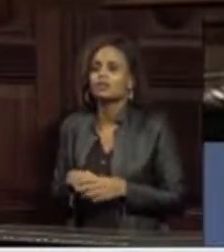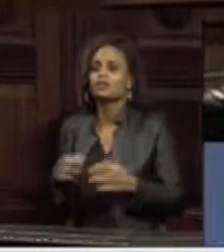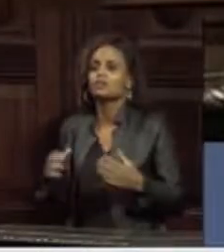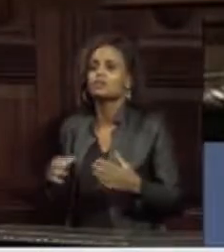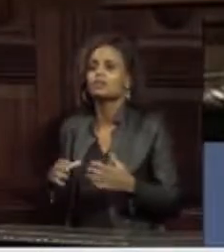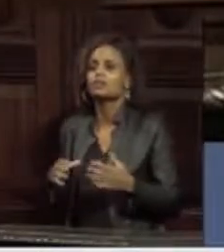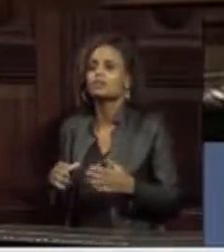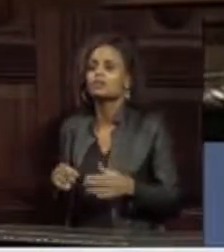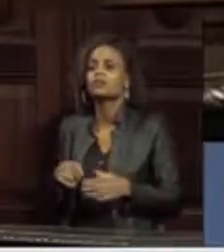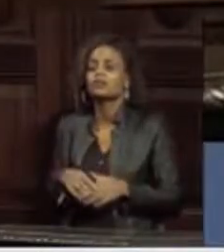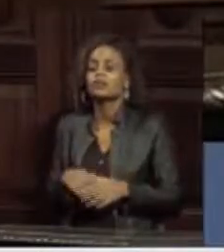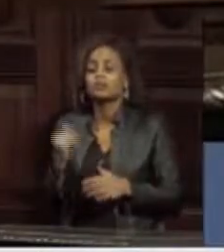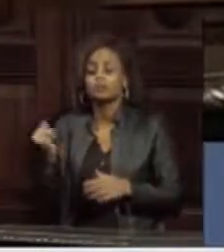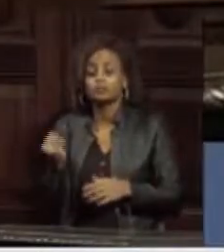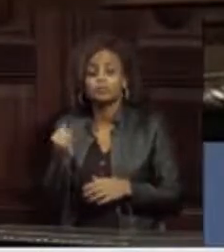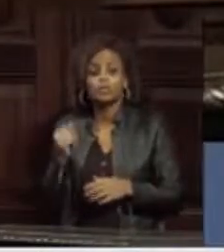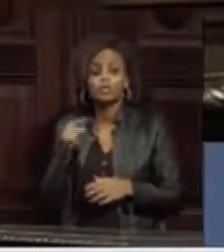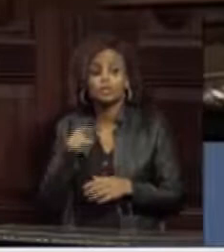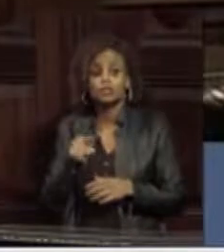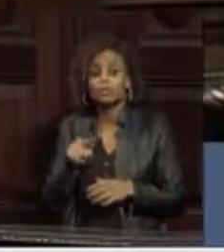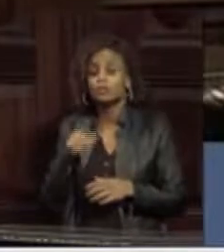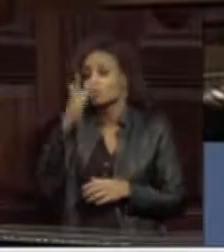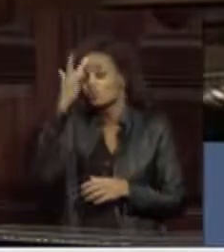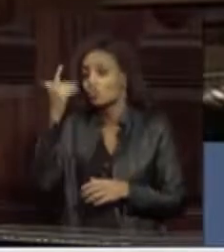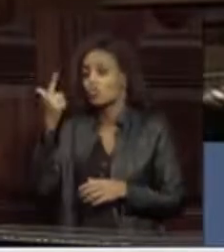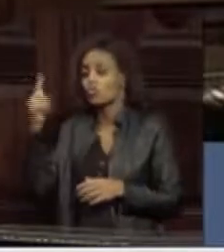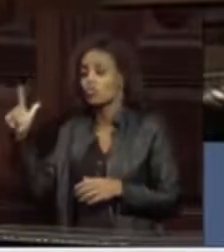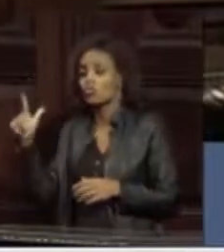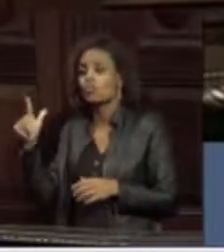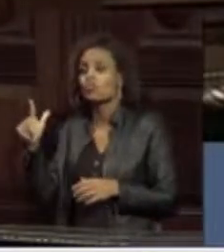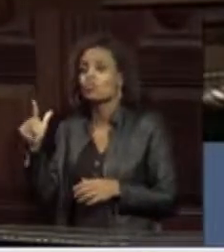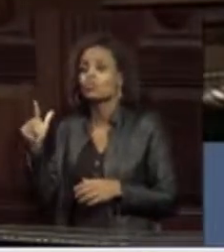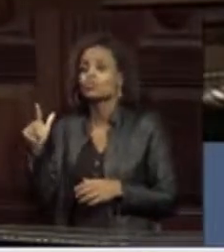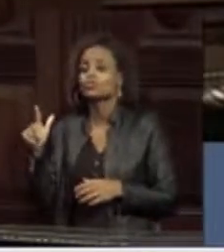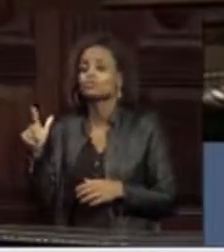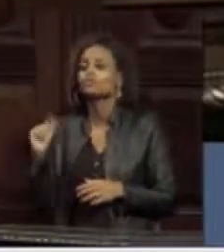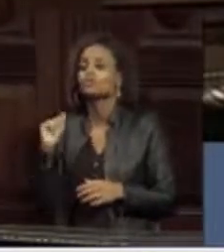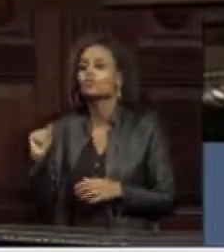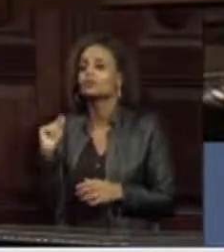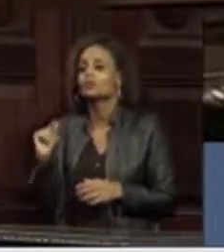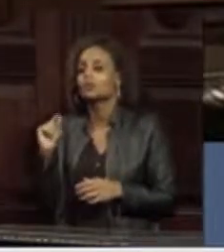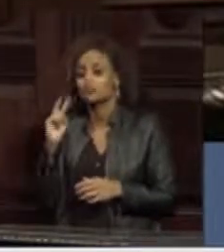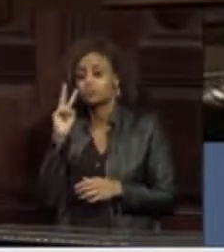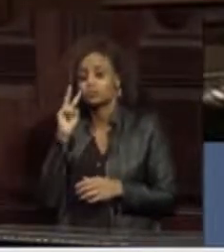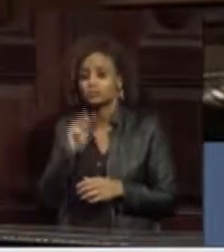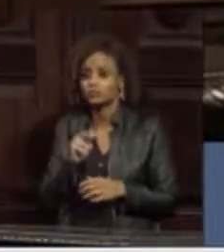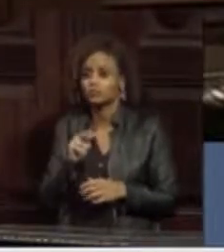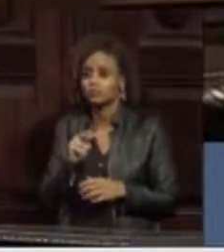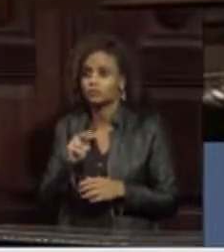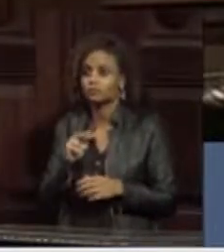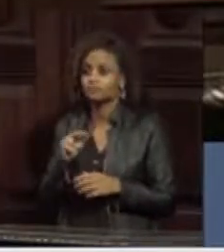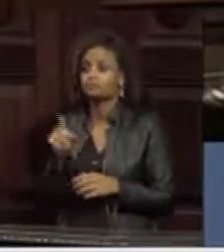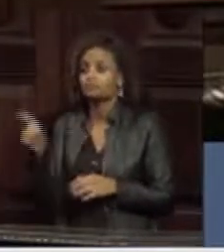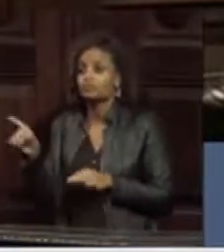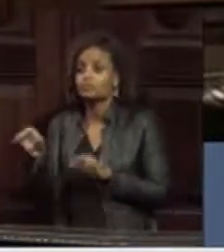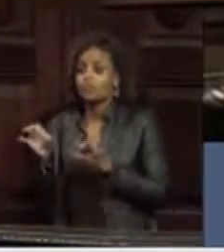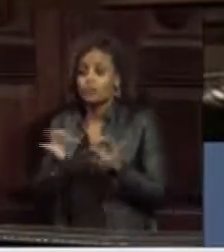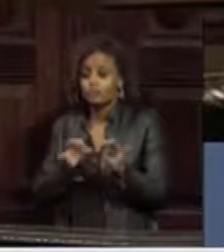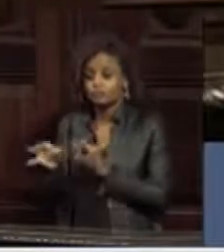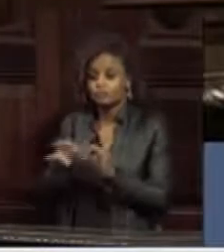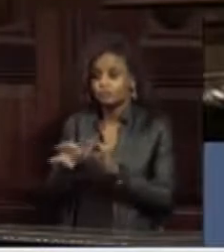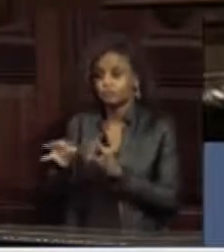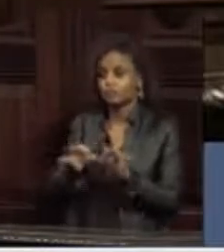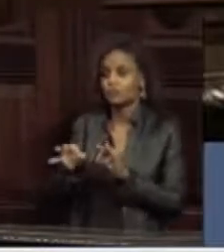torna-se um território fértil para que ações sejam desenvolvidas